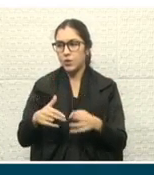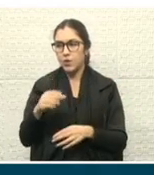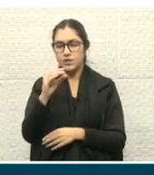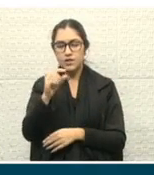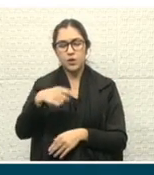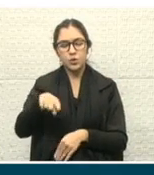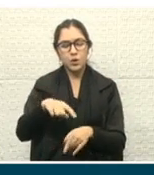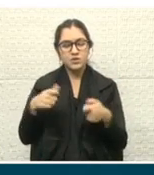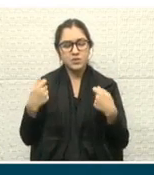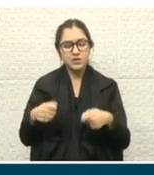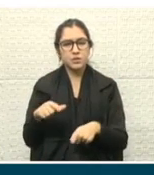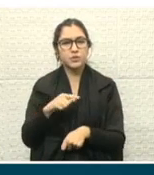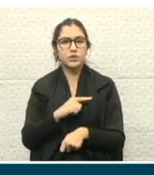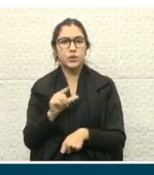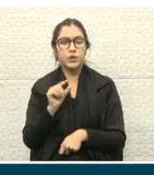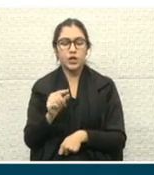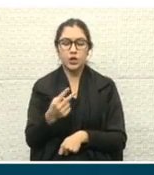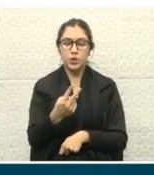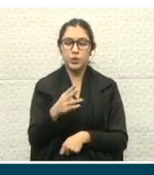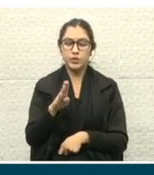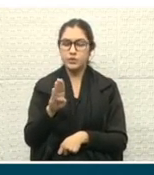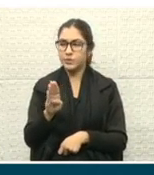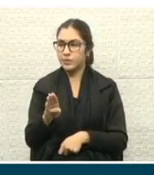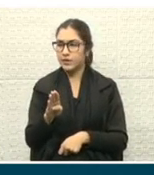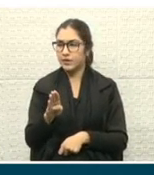nós precisamos ter que 2B